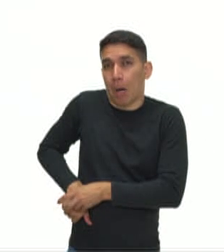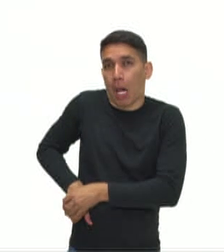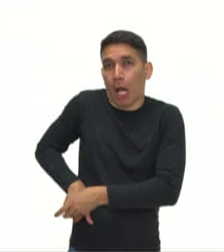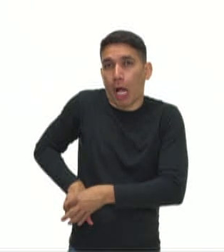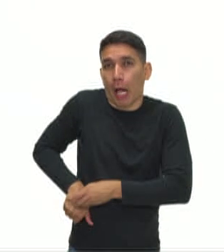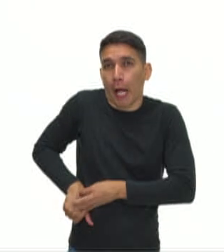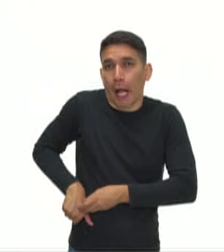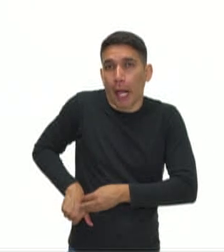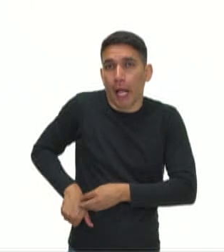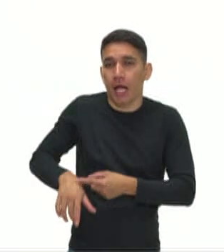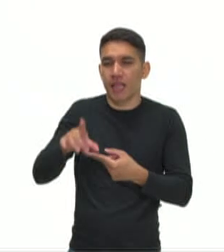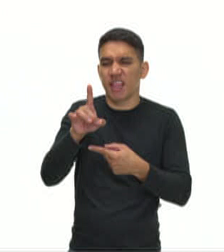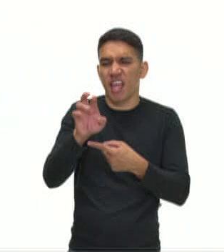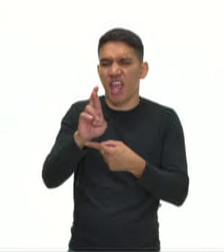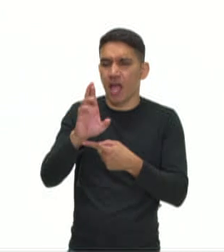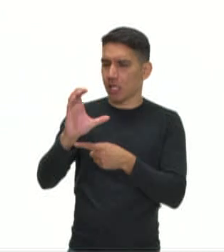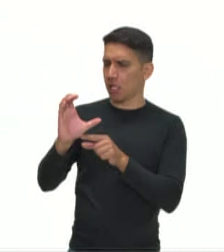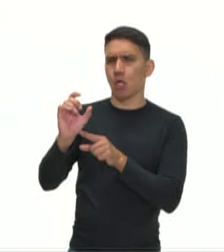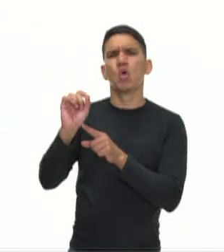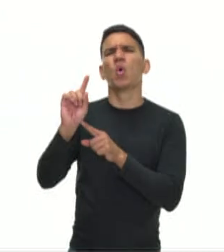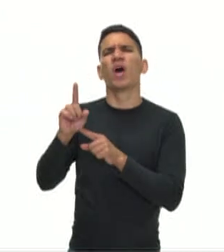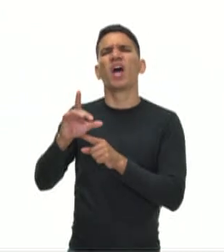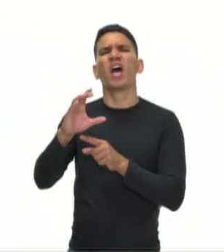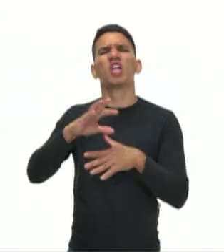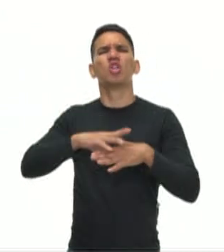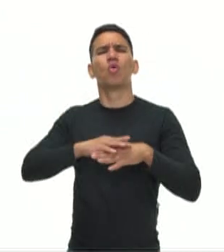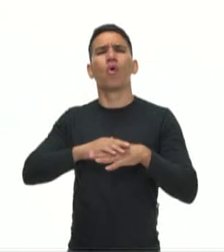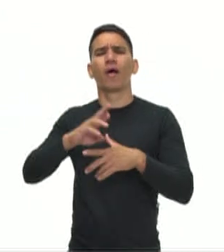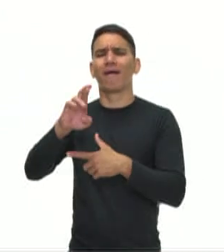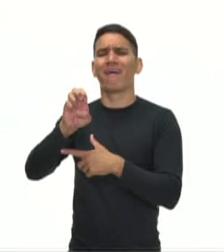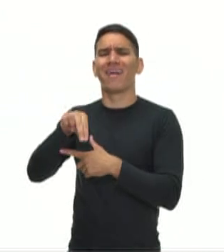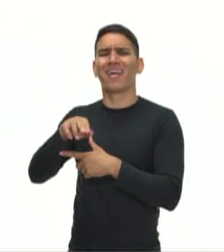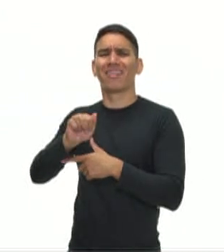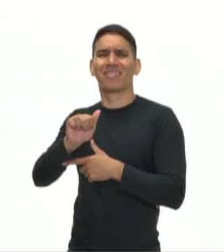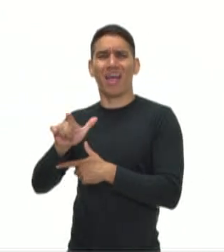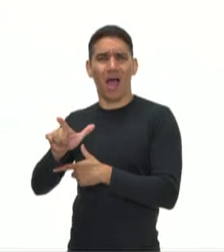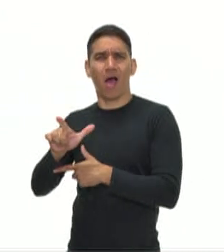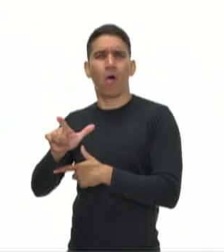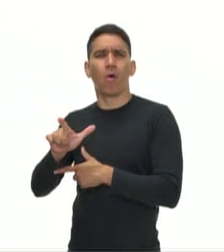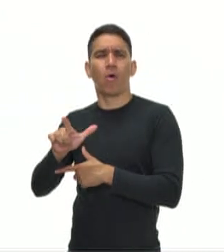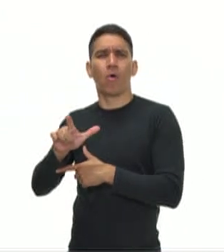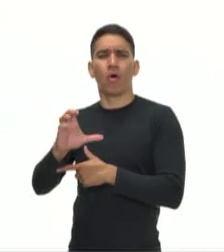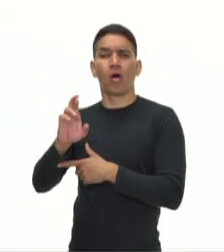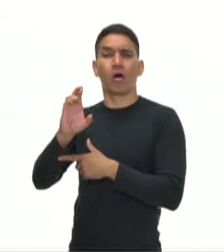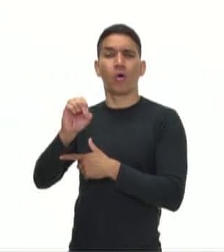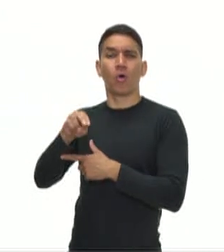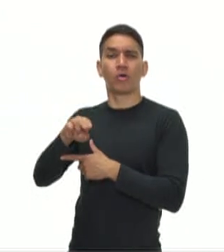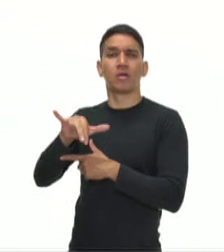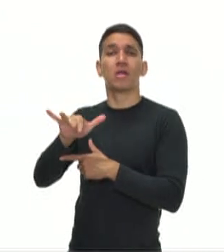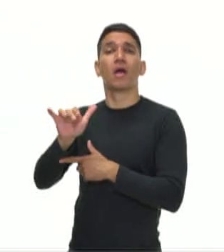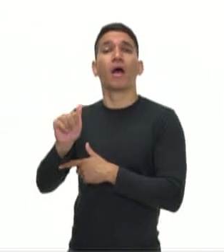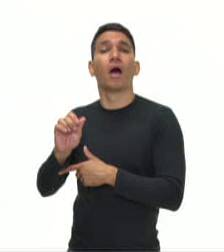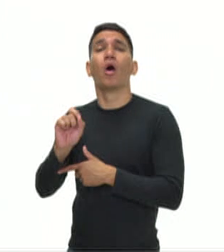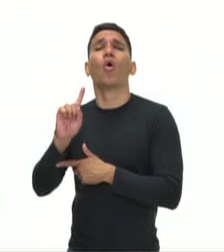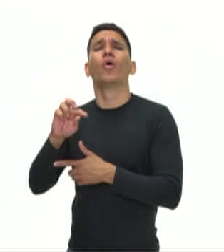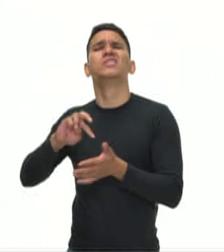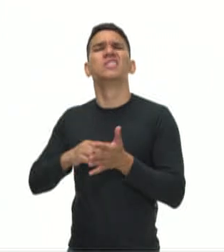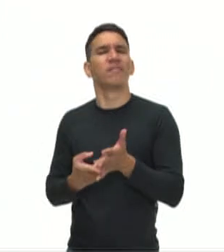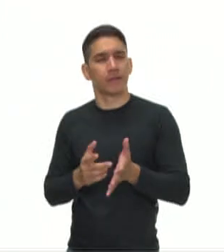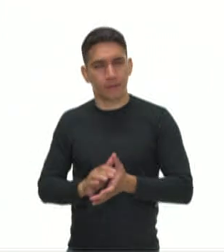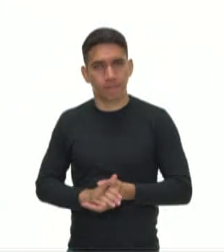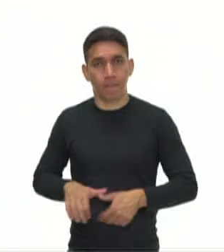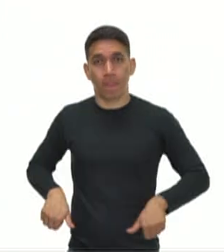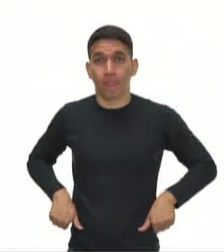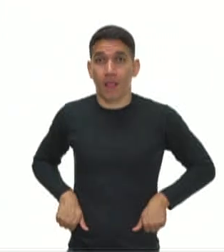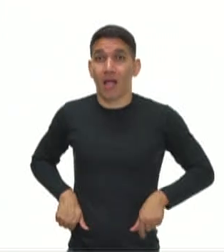pela sigla DRC. A doença renal crônica ou insuficiência renal crônica